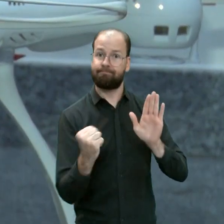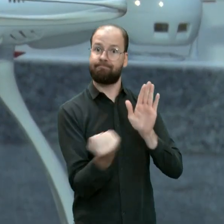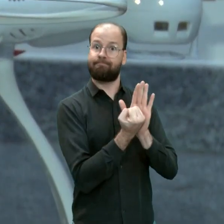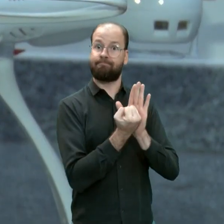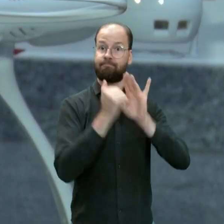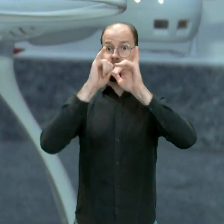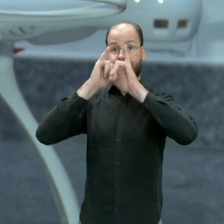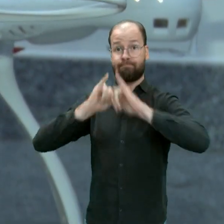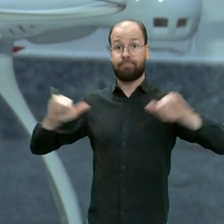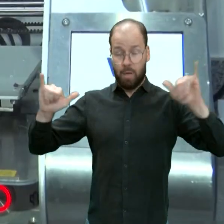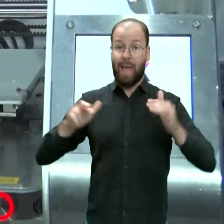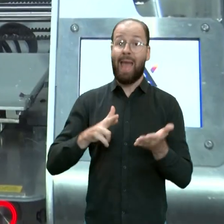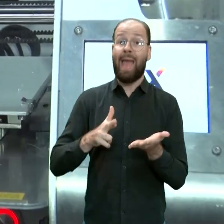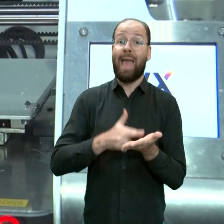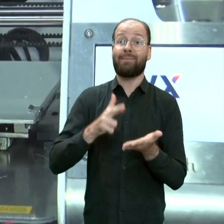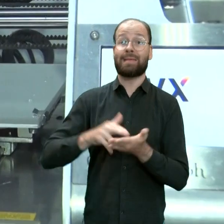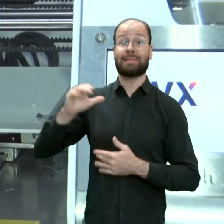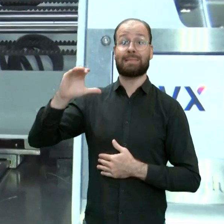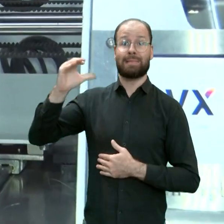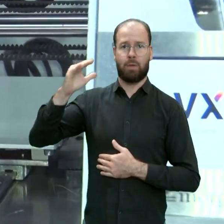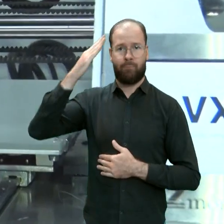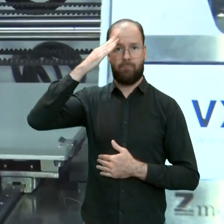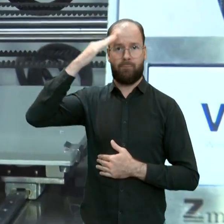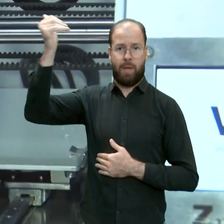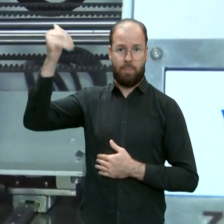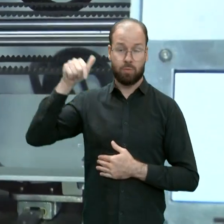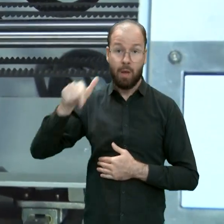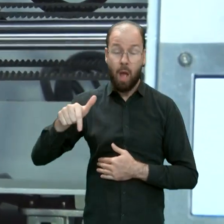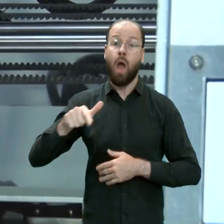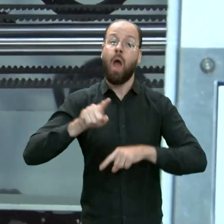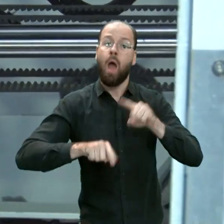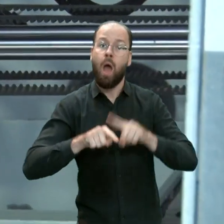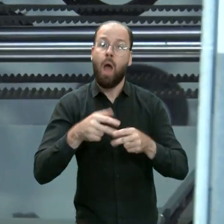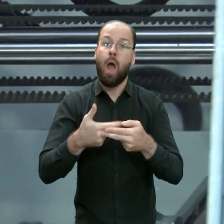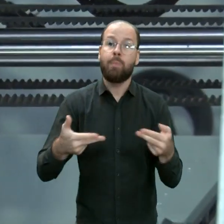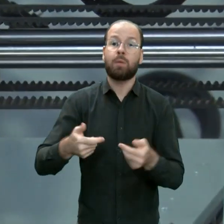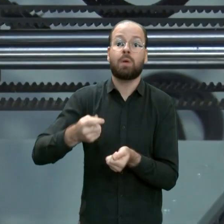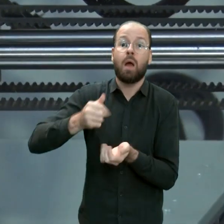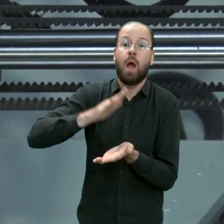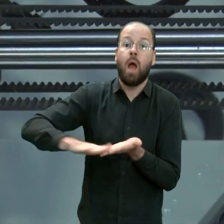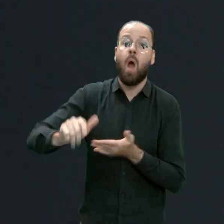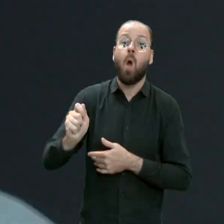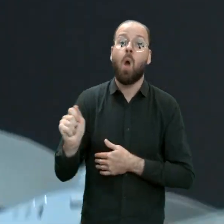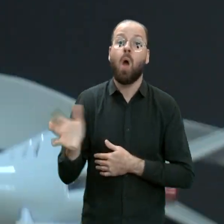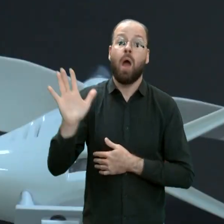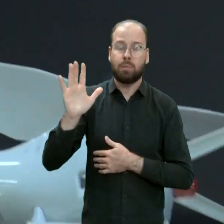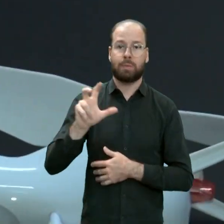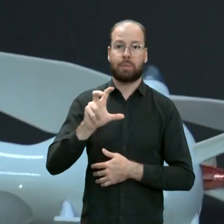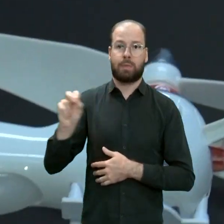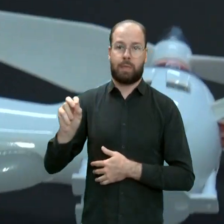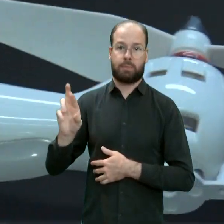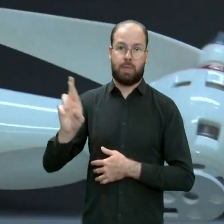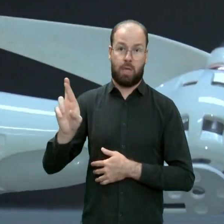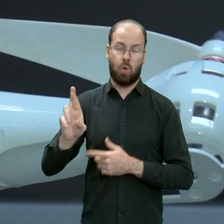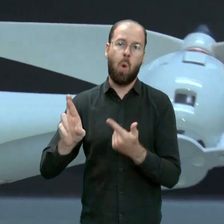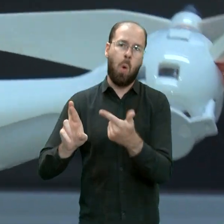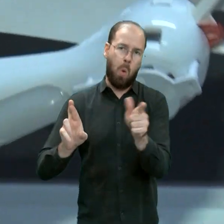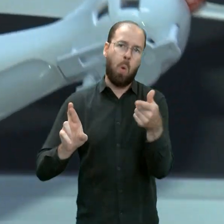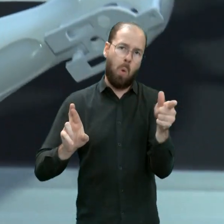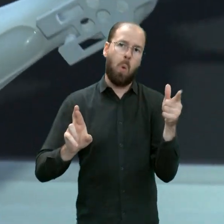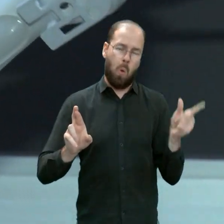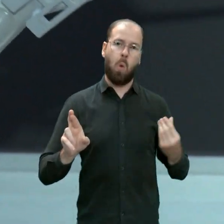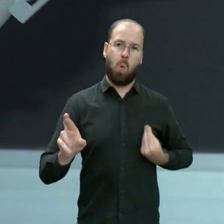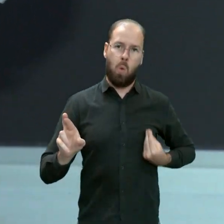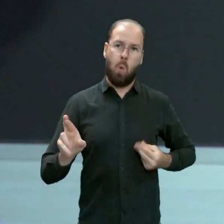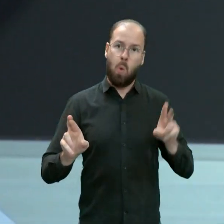renome. O equipamento tem um custo de R$ 500, enquanto outros que são utilizados atualmente e